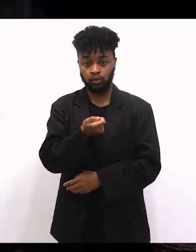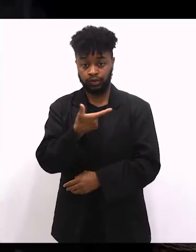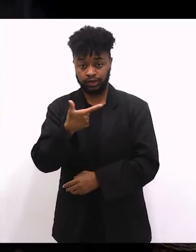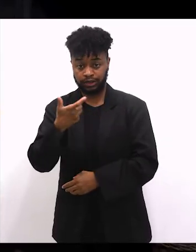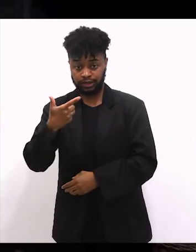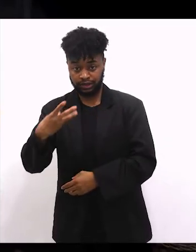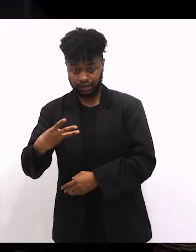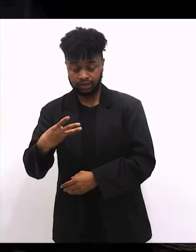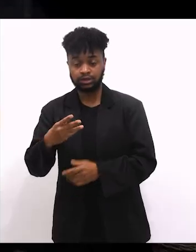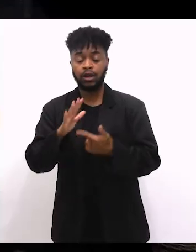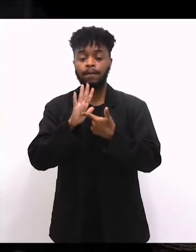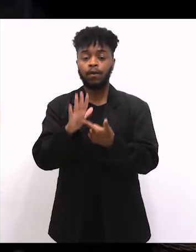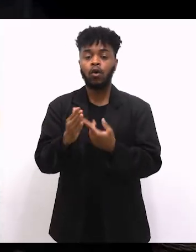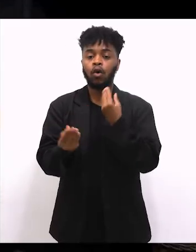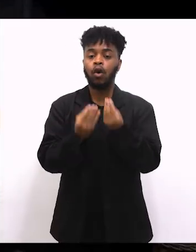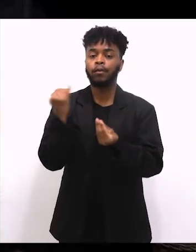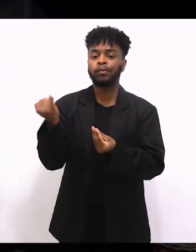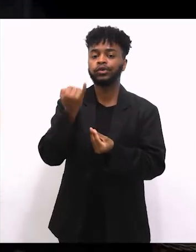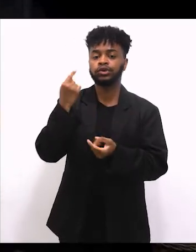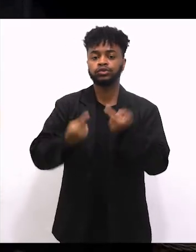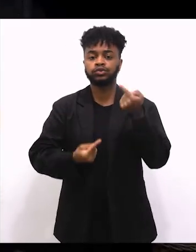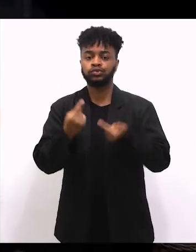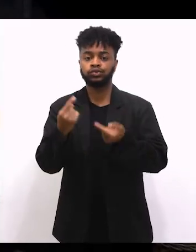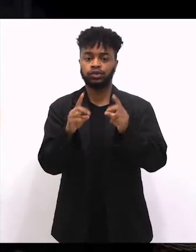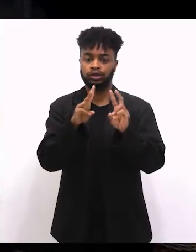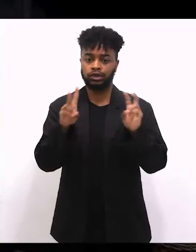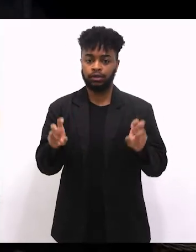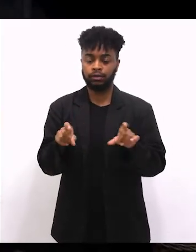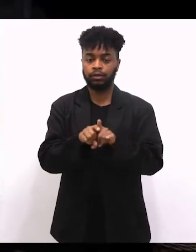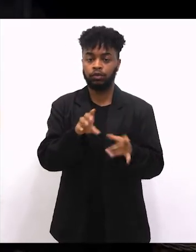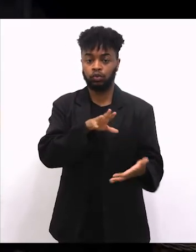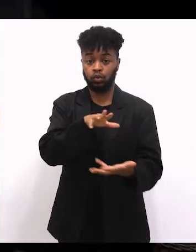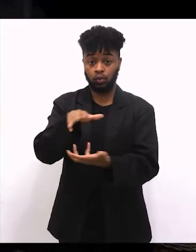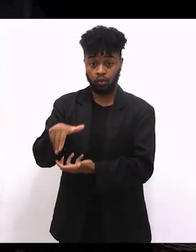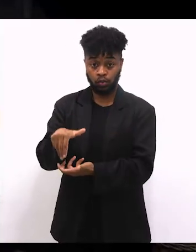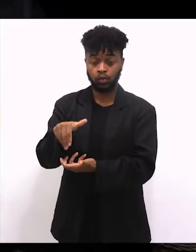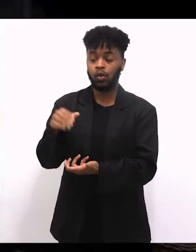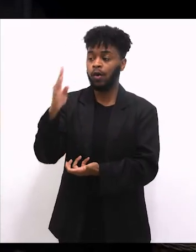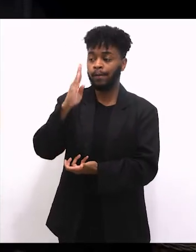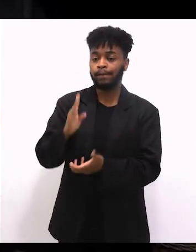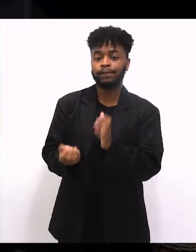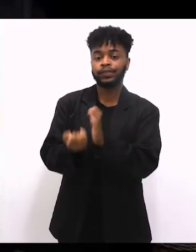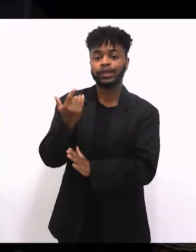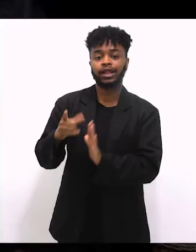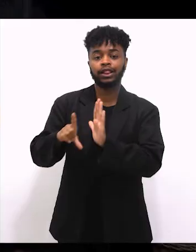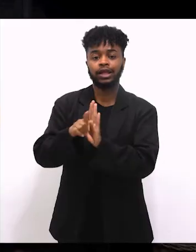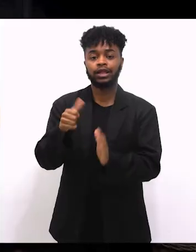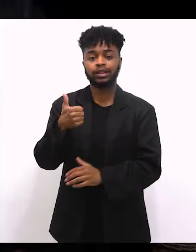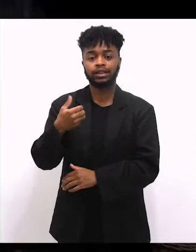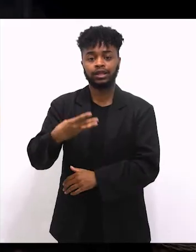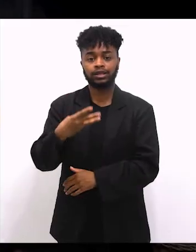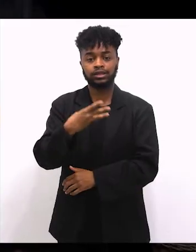chamando a atenção da importância e da gravidade desse tema. Em nível nacional, o Brasil editou uma lei, a